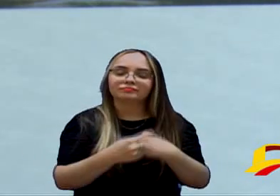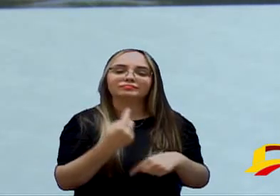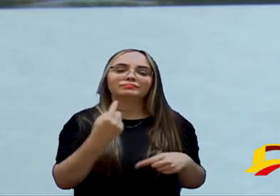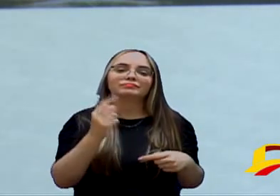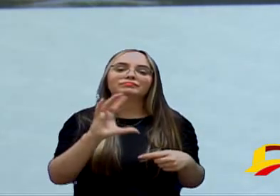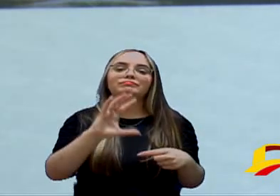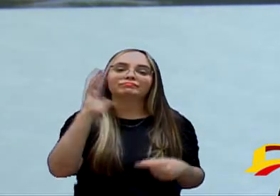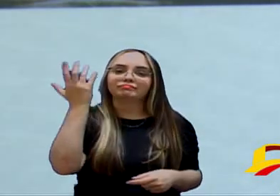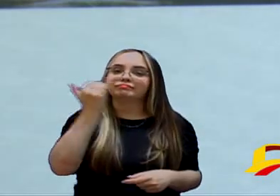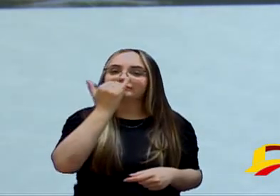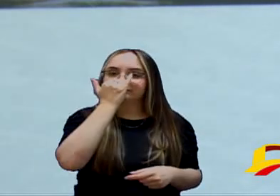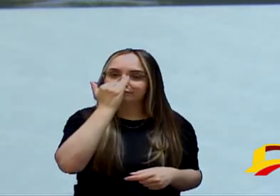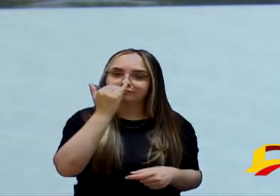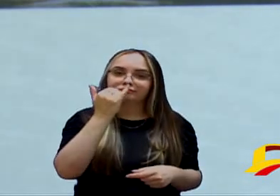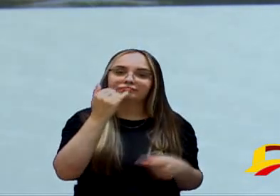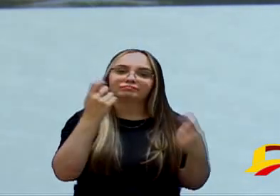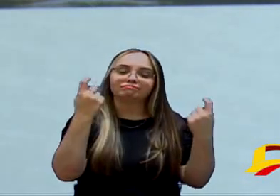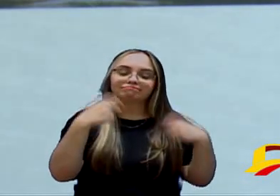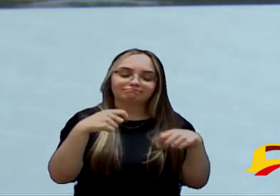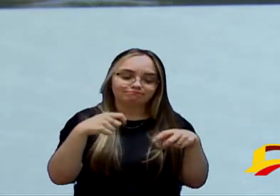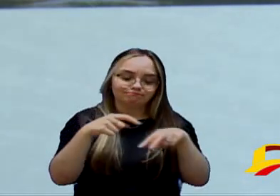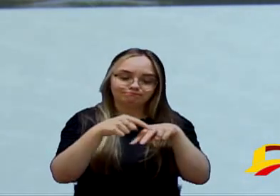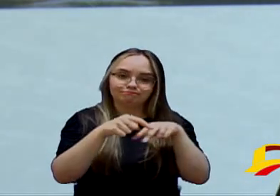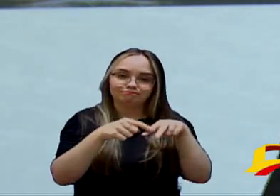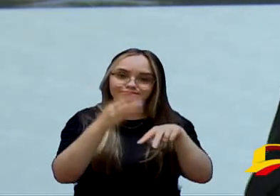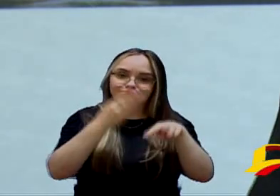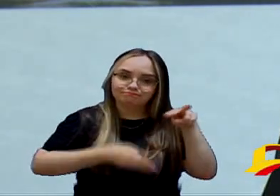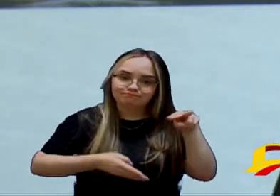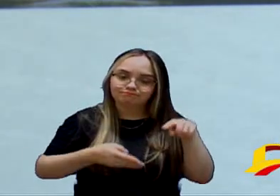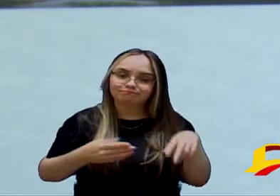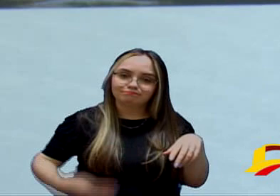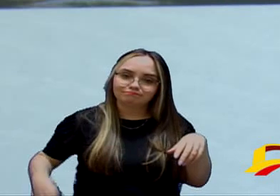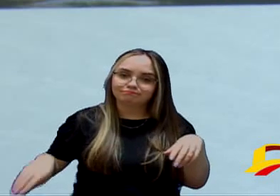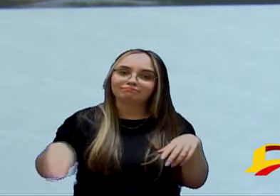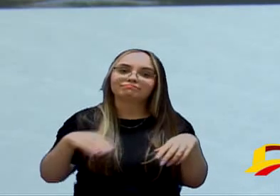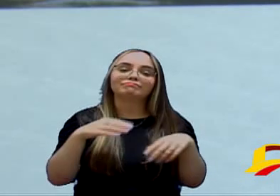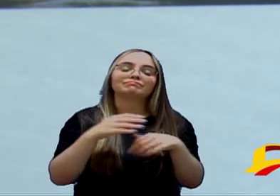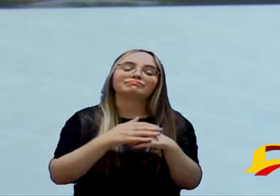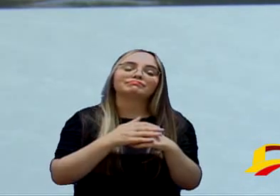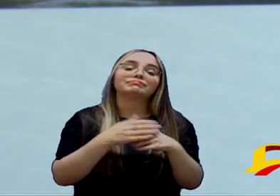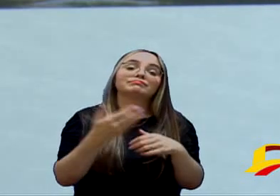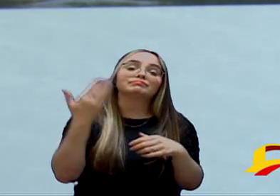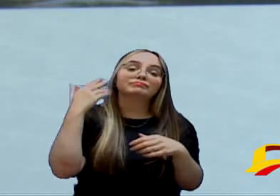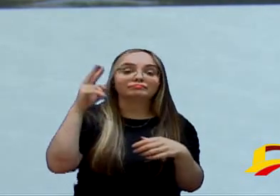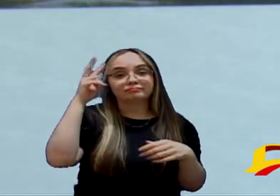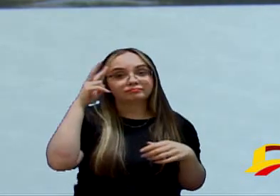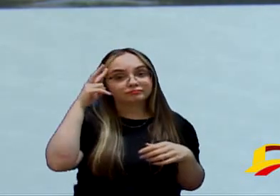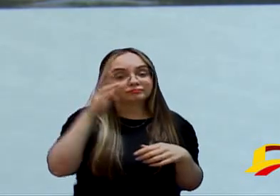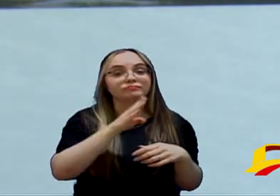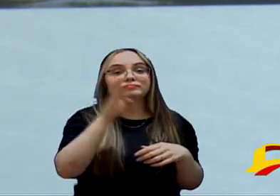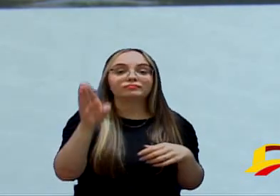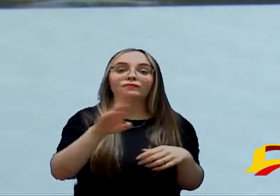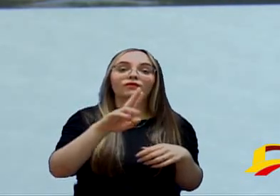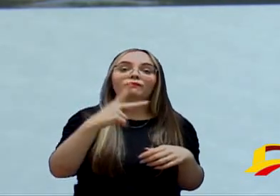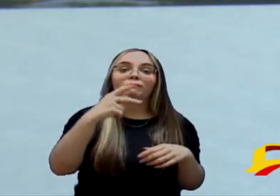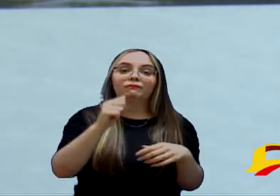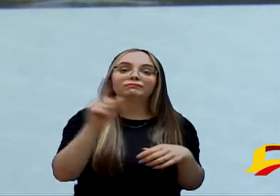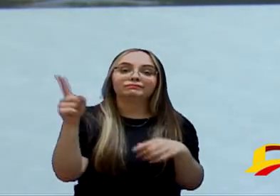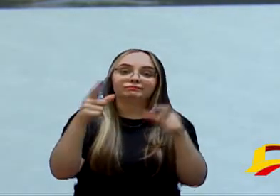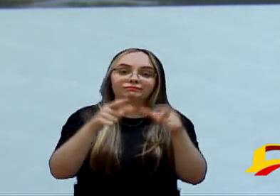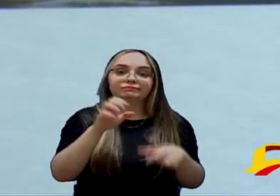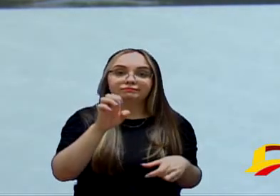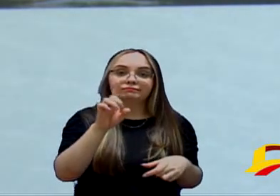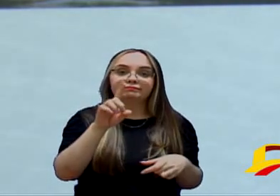aí uma fatalidade de ter que amputar a perna e ele foi na segunda-feira para a UPA do Éden